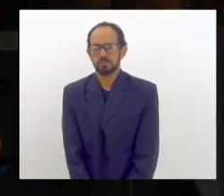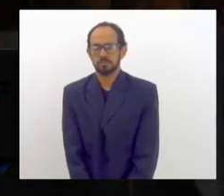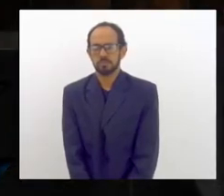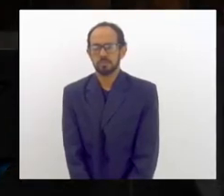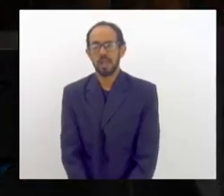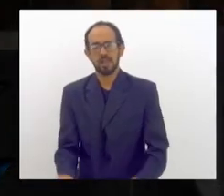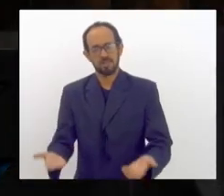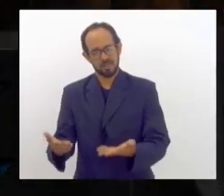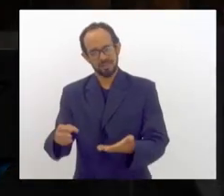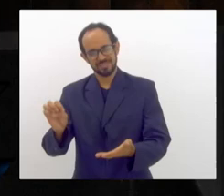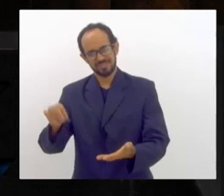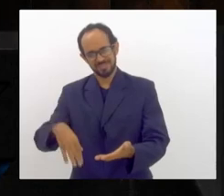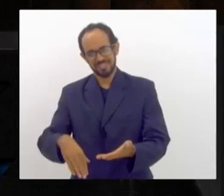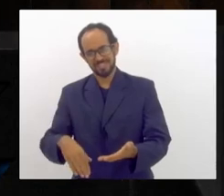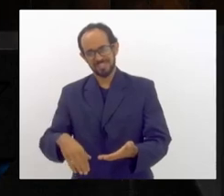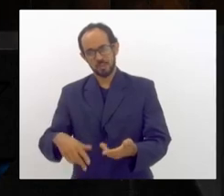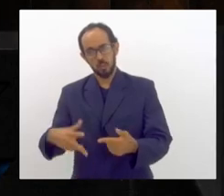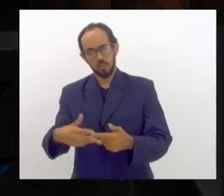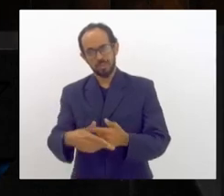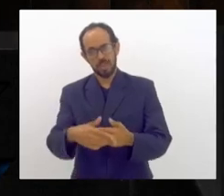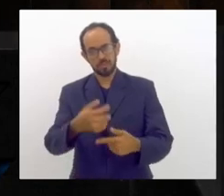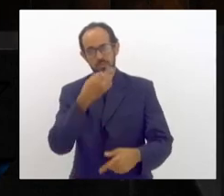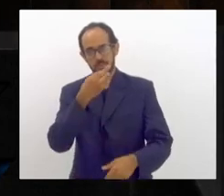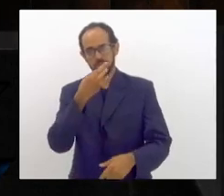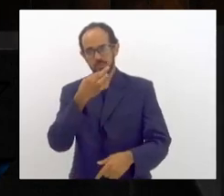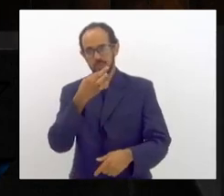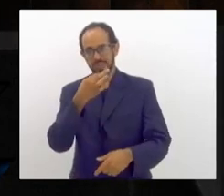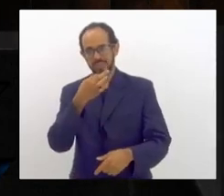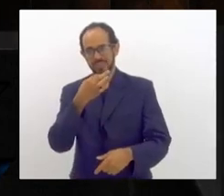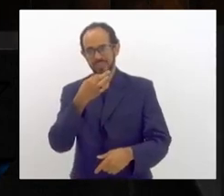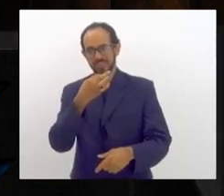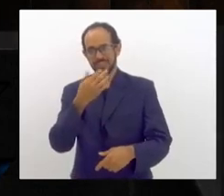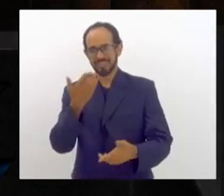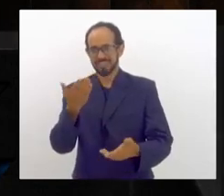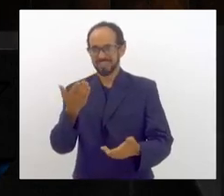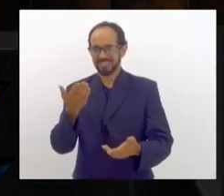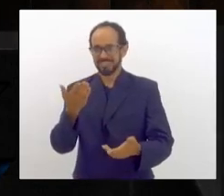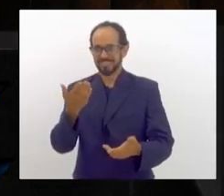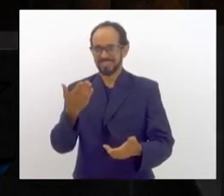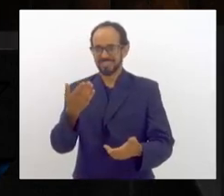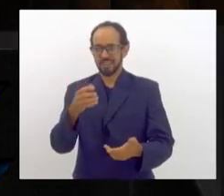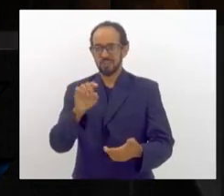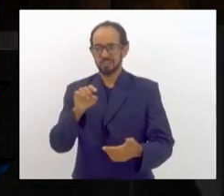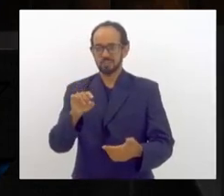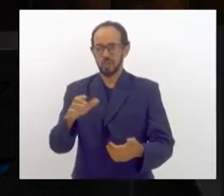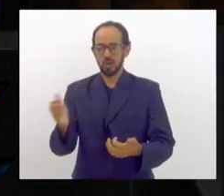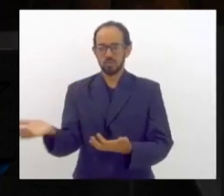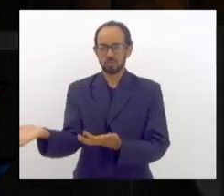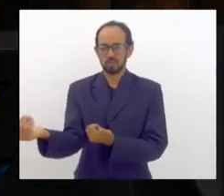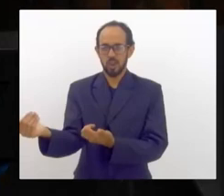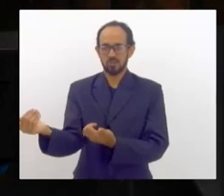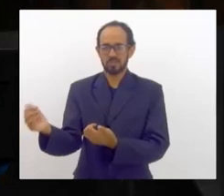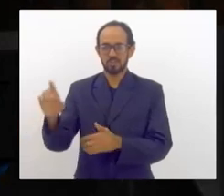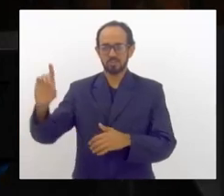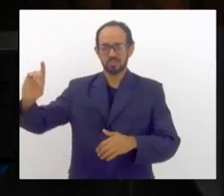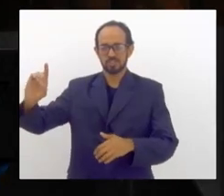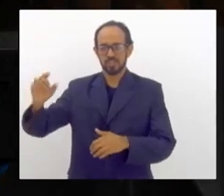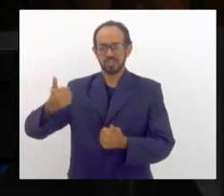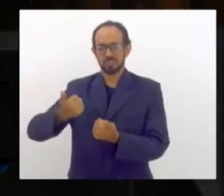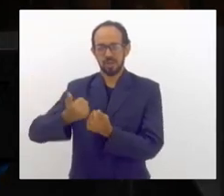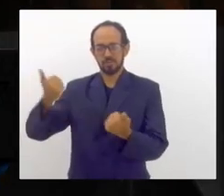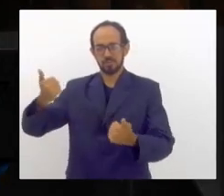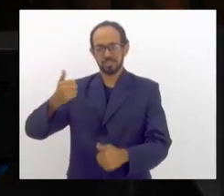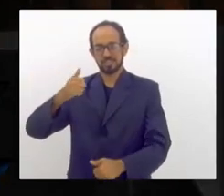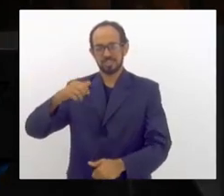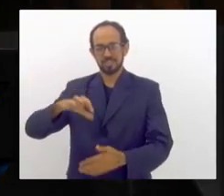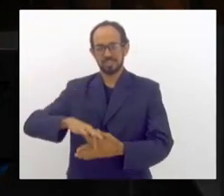Agora sim, hein? Pô, cortaram o meu microfone. Foi só um jovem de direita e para vice-liderança da